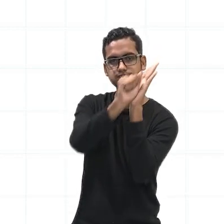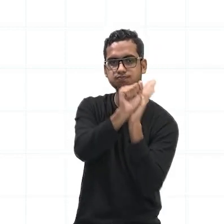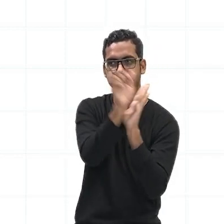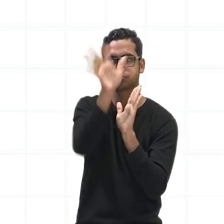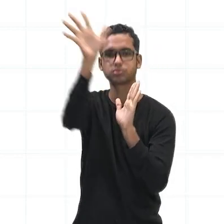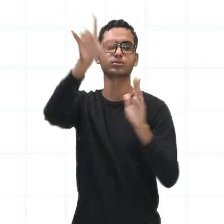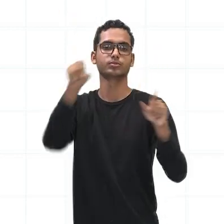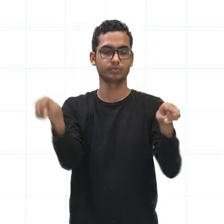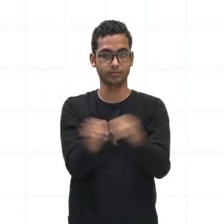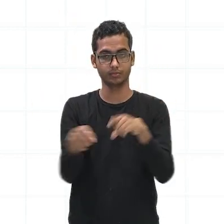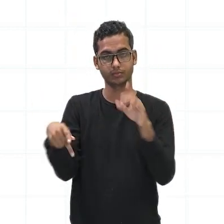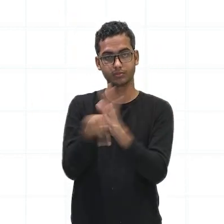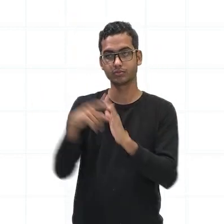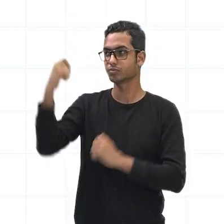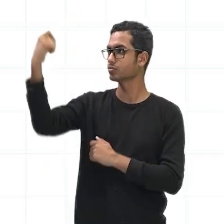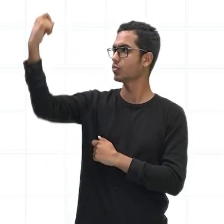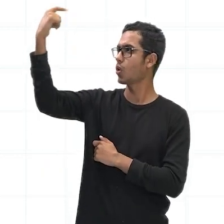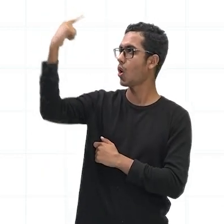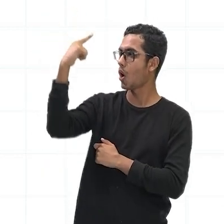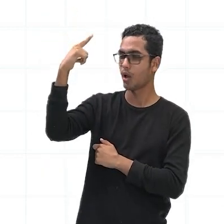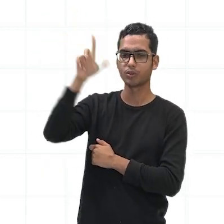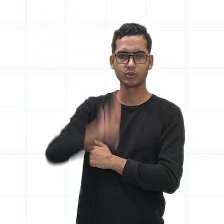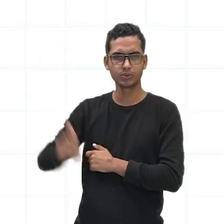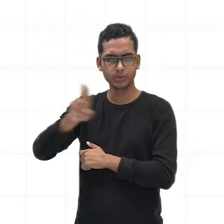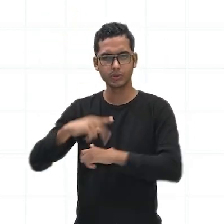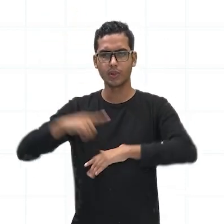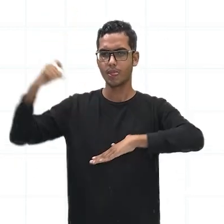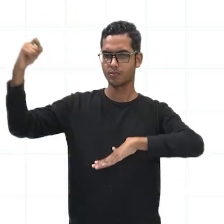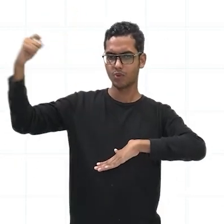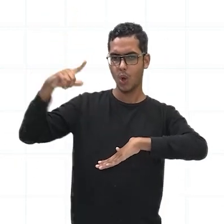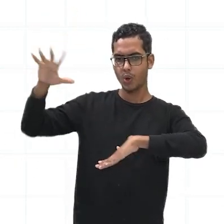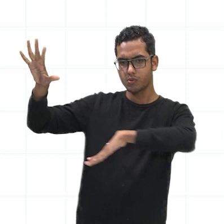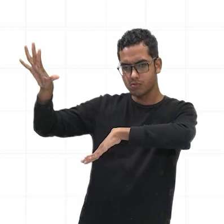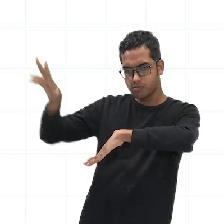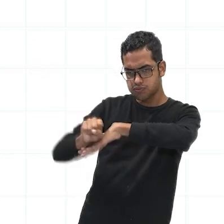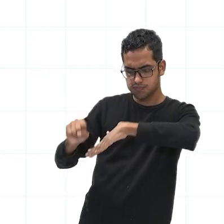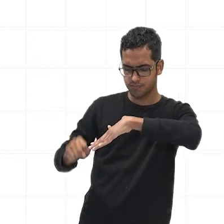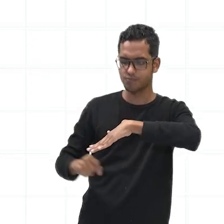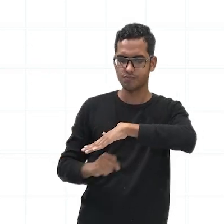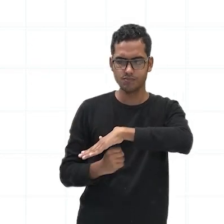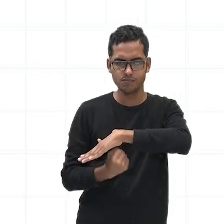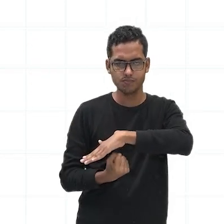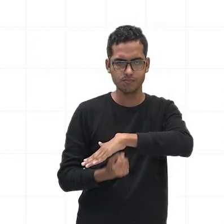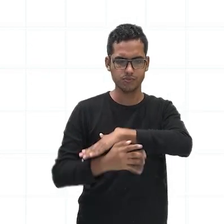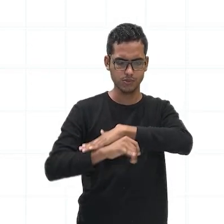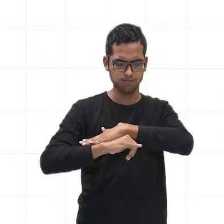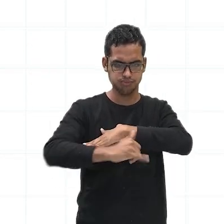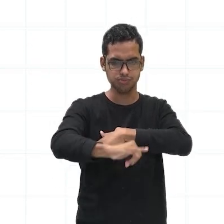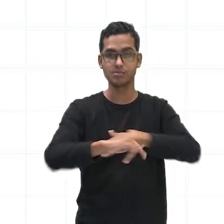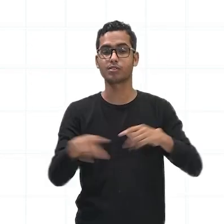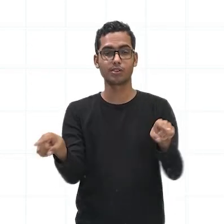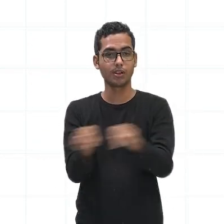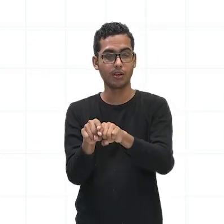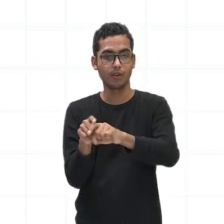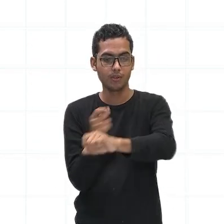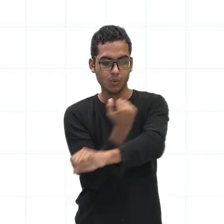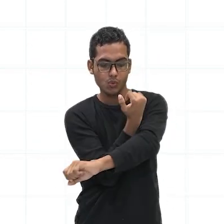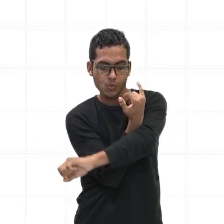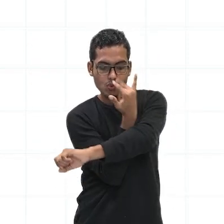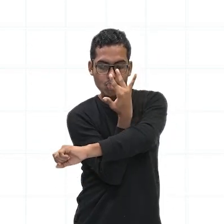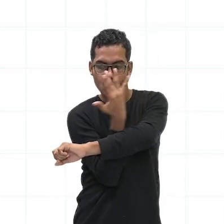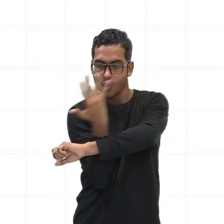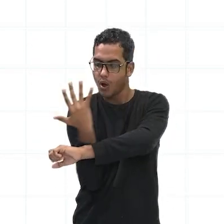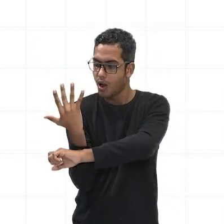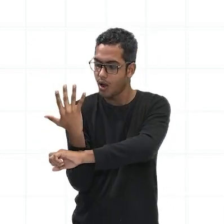Sol, né, que pode ser utilizada ali para as usinas de energia solar, e também as plantas podem identificar